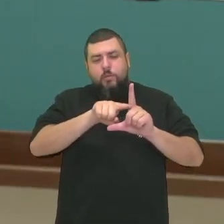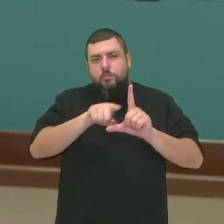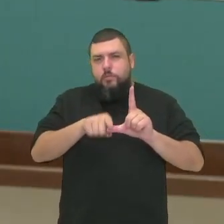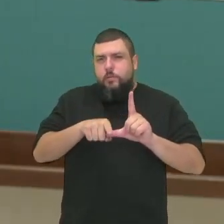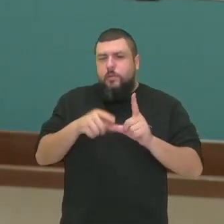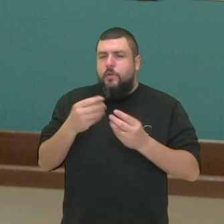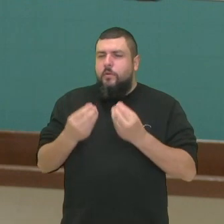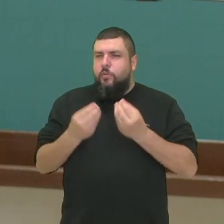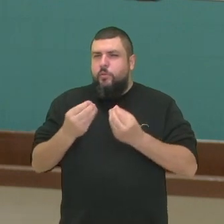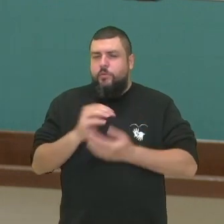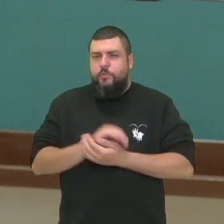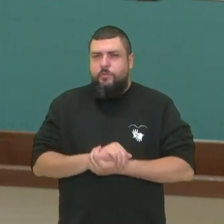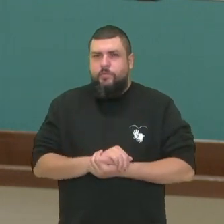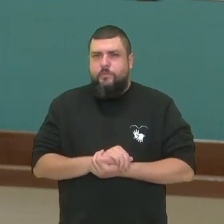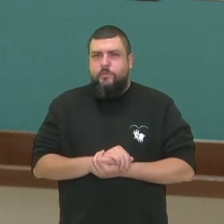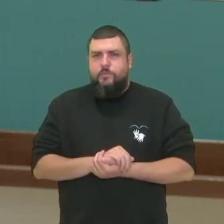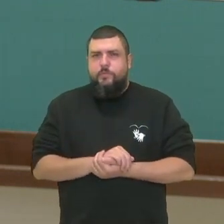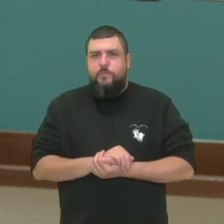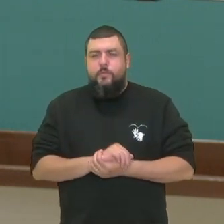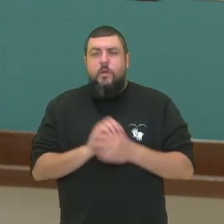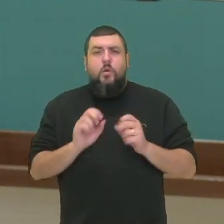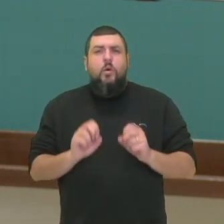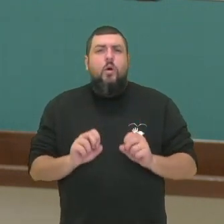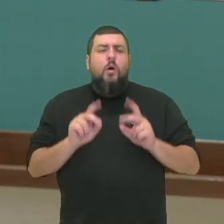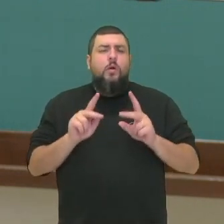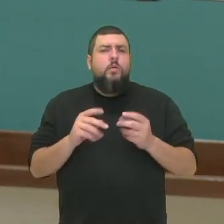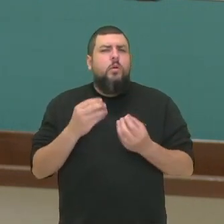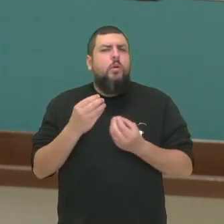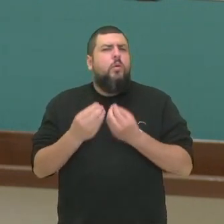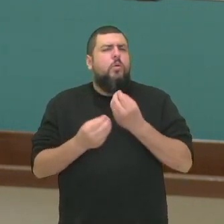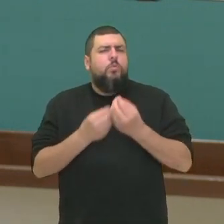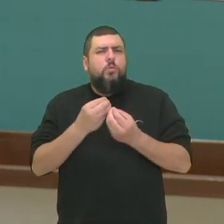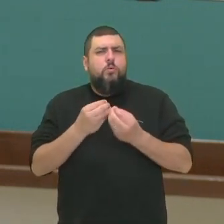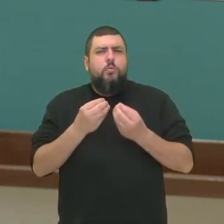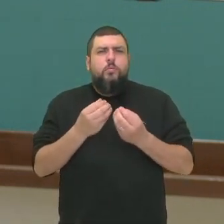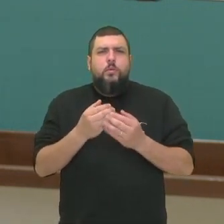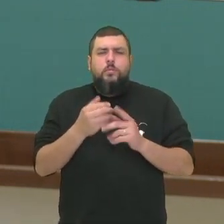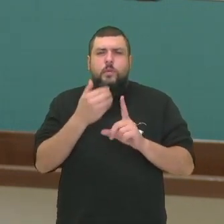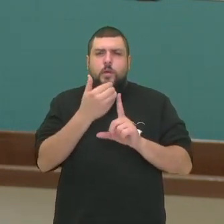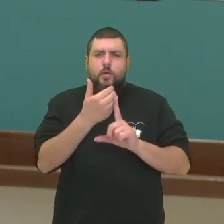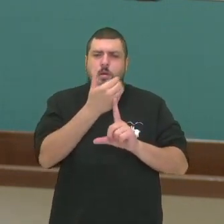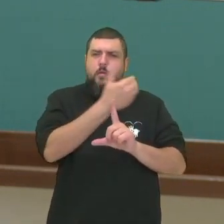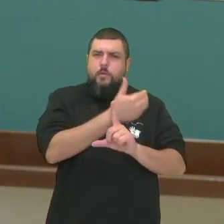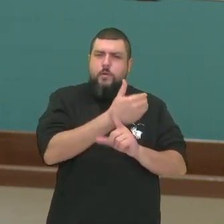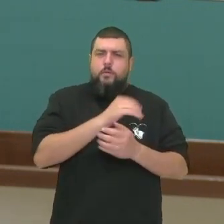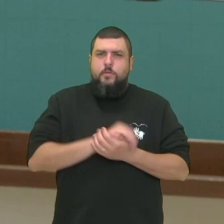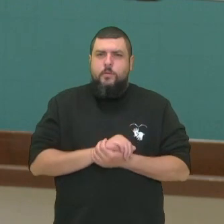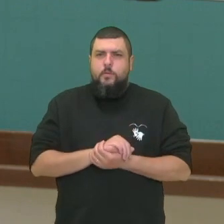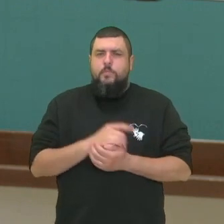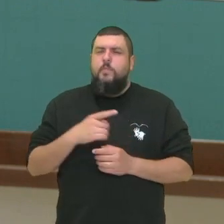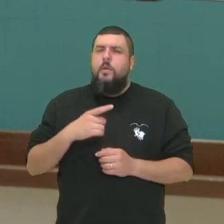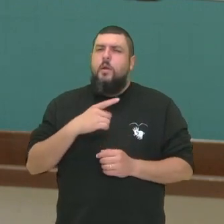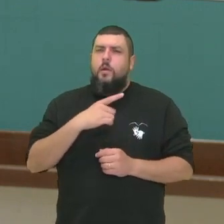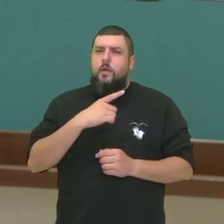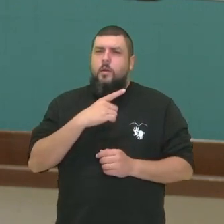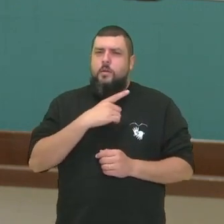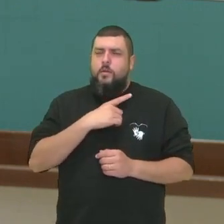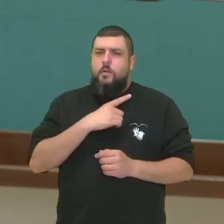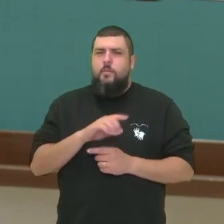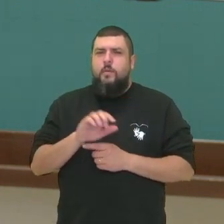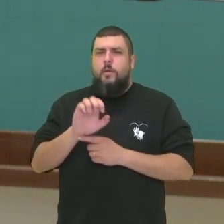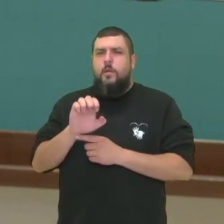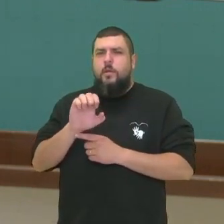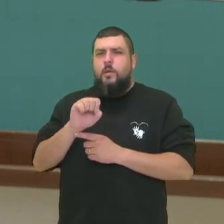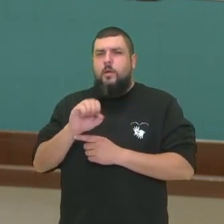olha só, qual que é a classificação do triângulo em relação aos lados? Em relação aos lados, nós podemos classificá-lo em